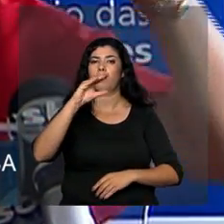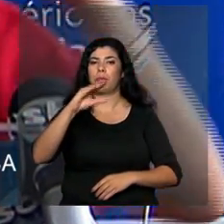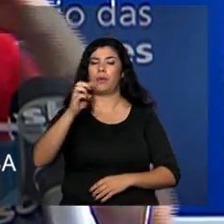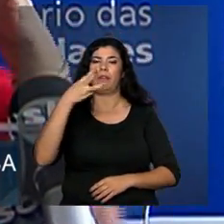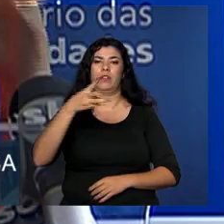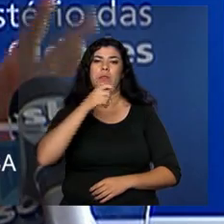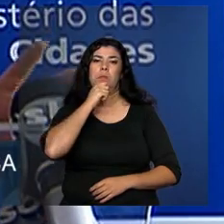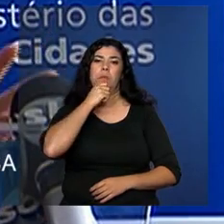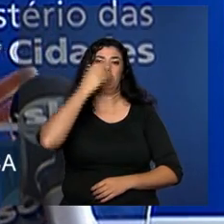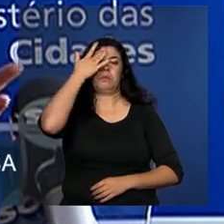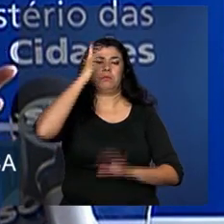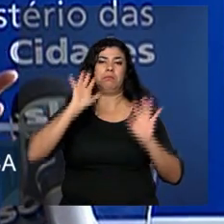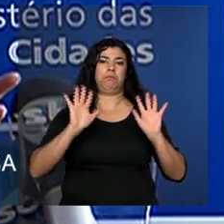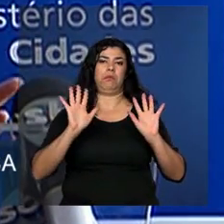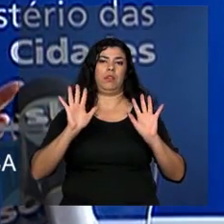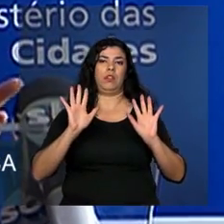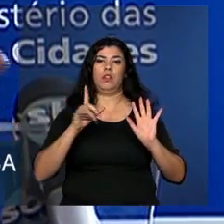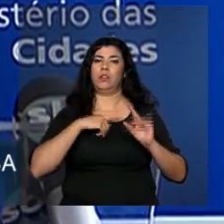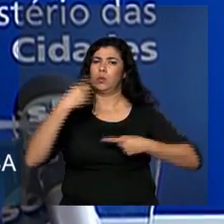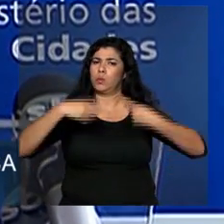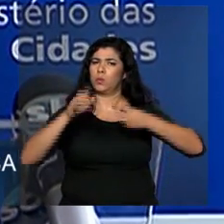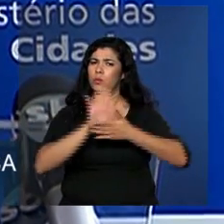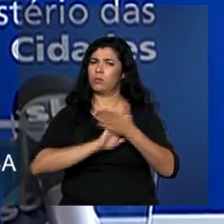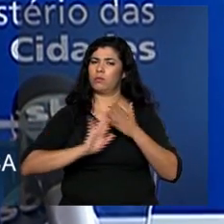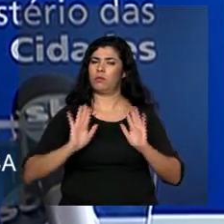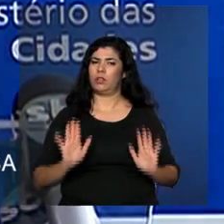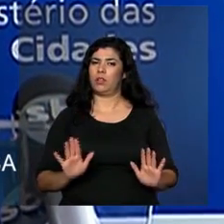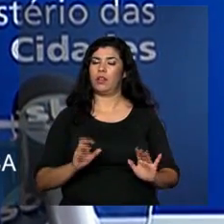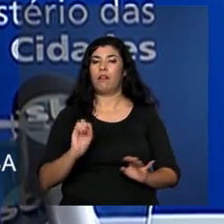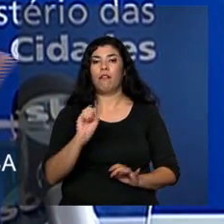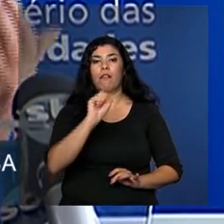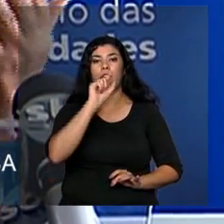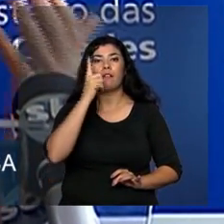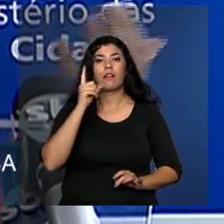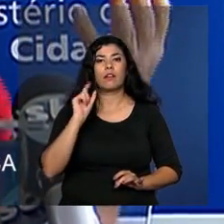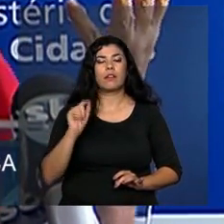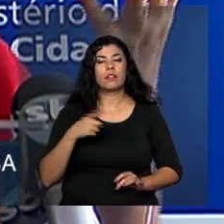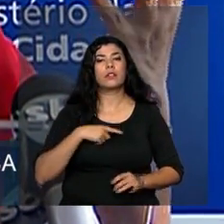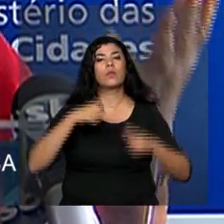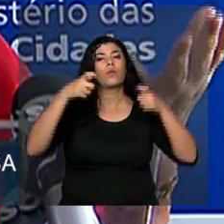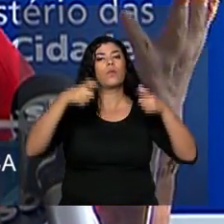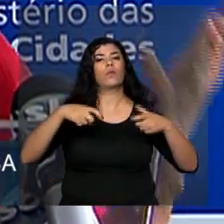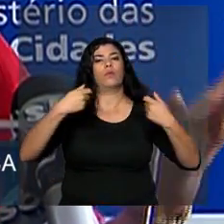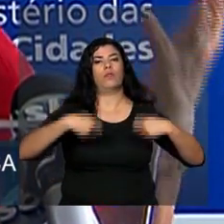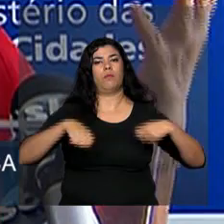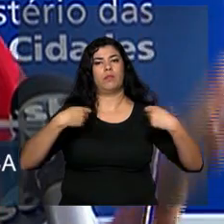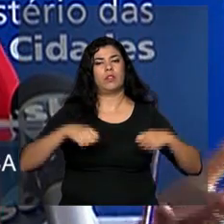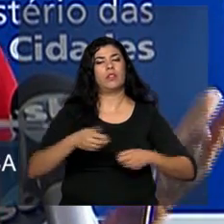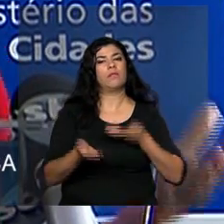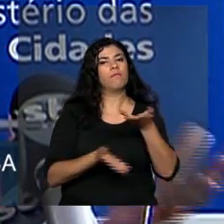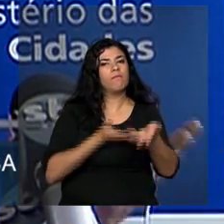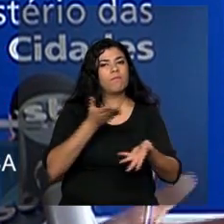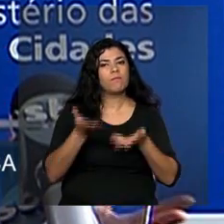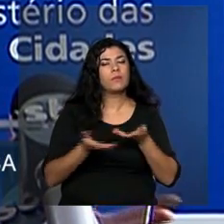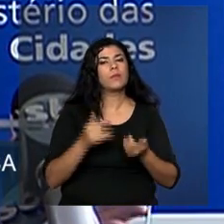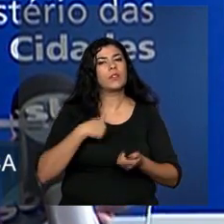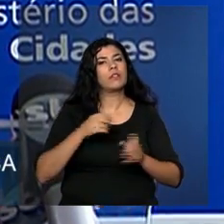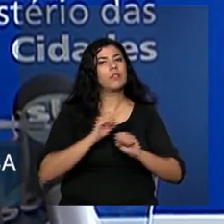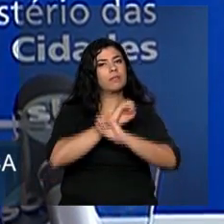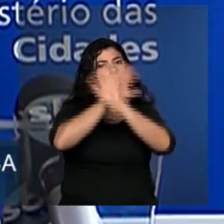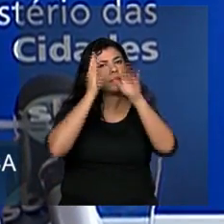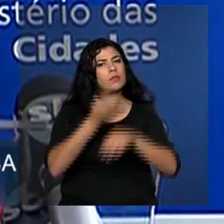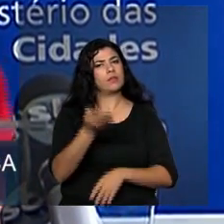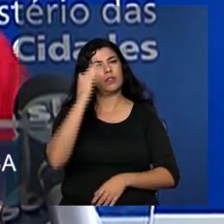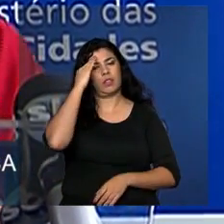tal. Nós não fizemos essa discussão ainda. Obviamente, aonde tiver necessidade, nós vamos atender. Isso eu quero deixar